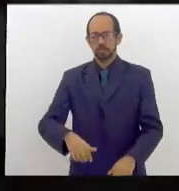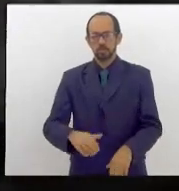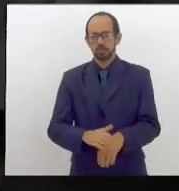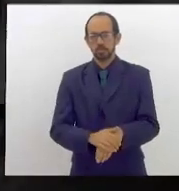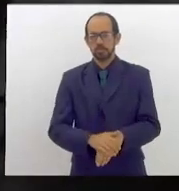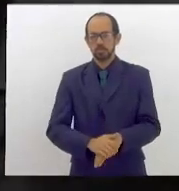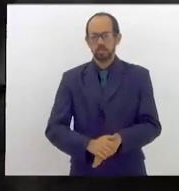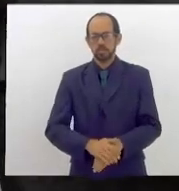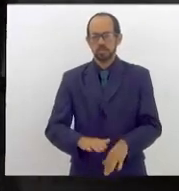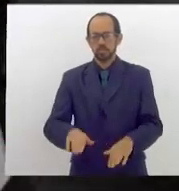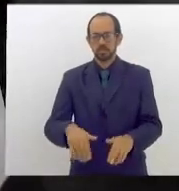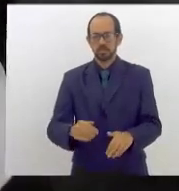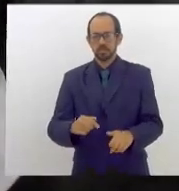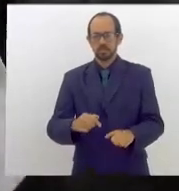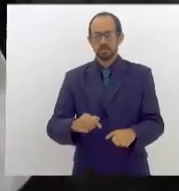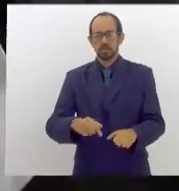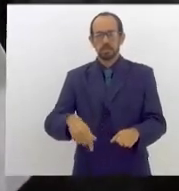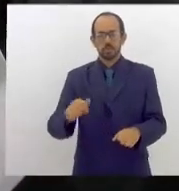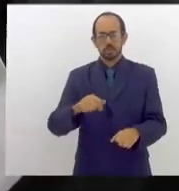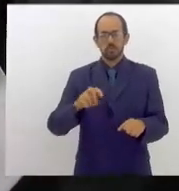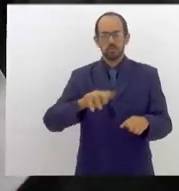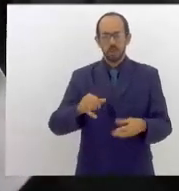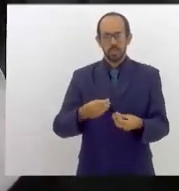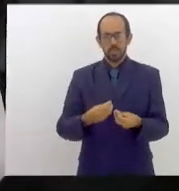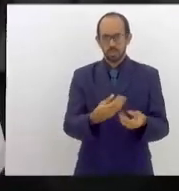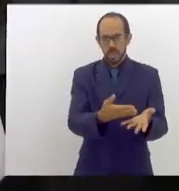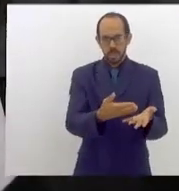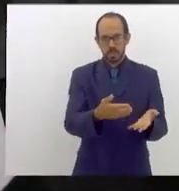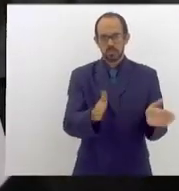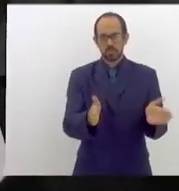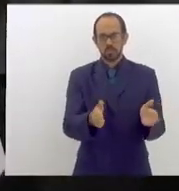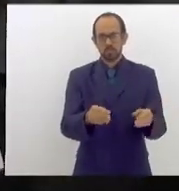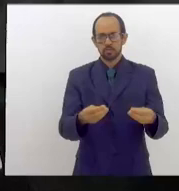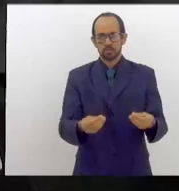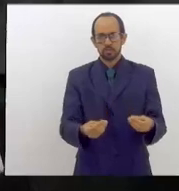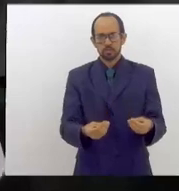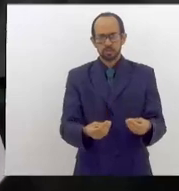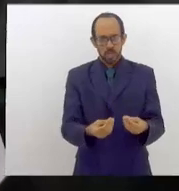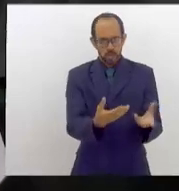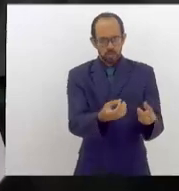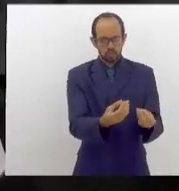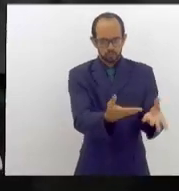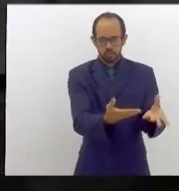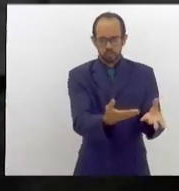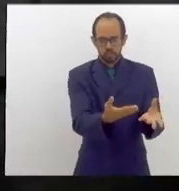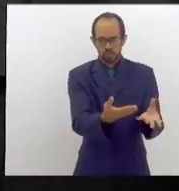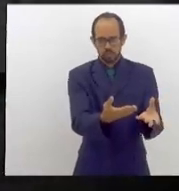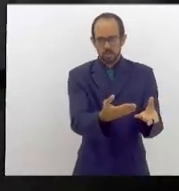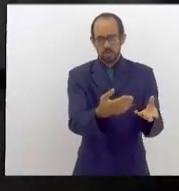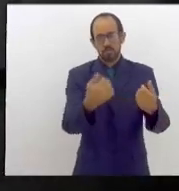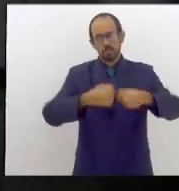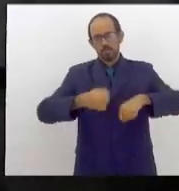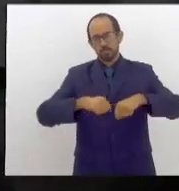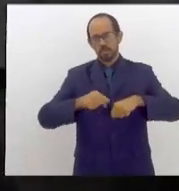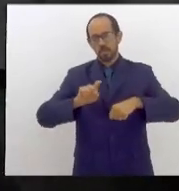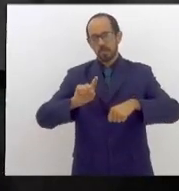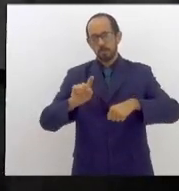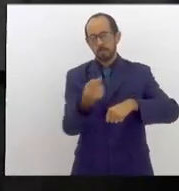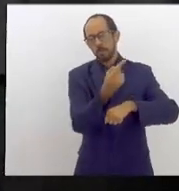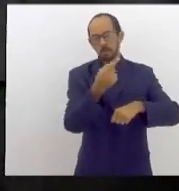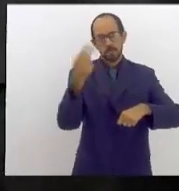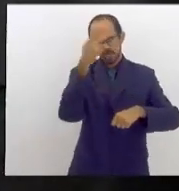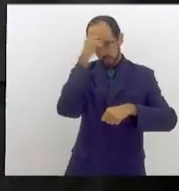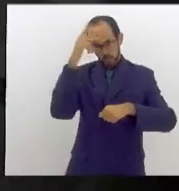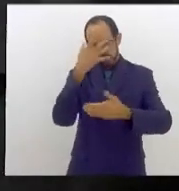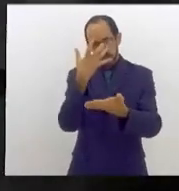facultativo que vá trazer tantos benefícios e já foi dito aqui é preciso que mil pessoas façam adesão